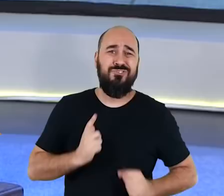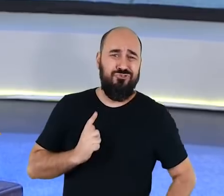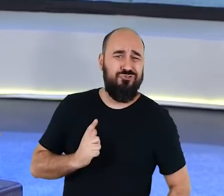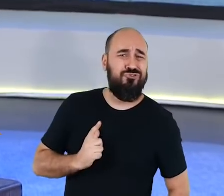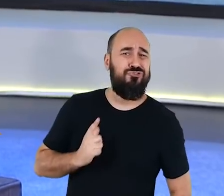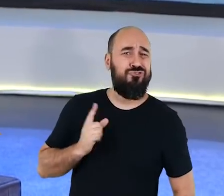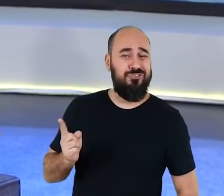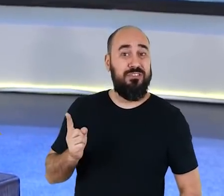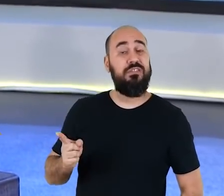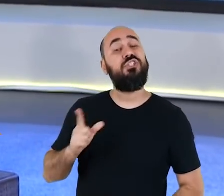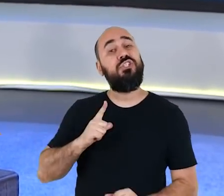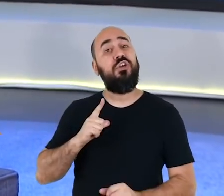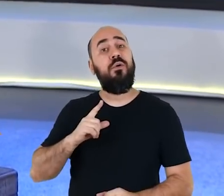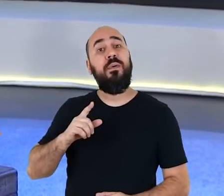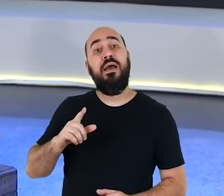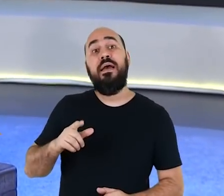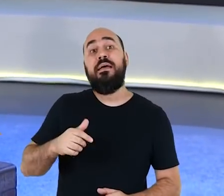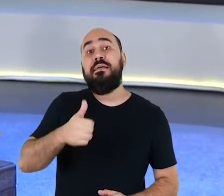de 12%